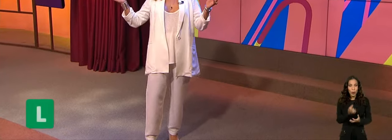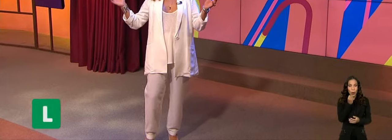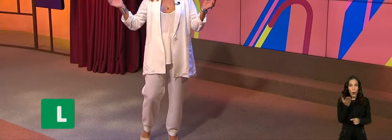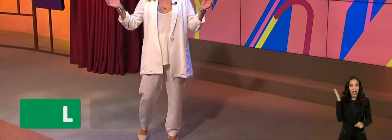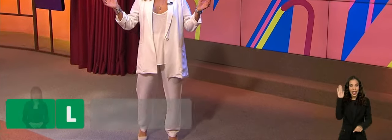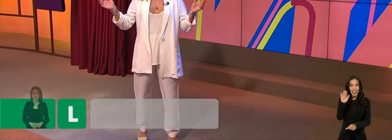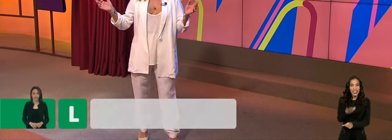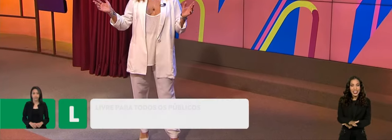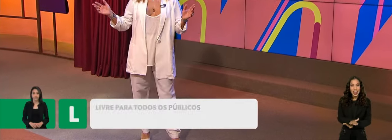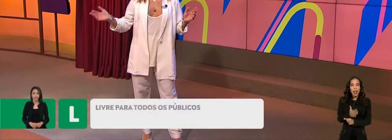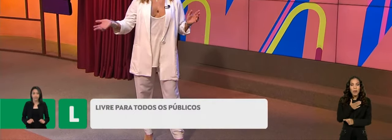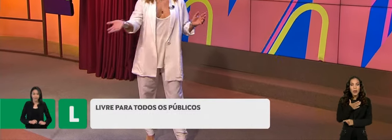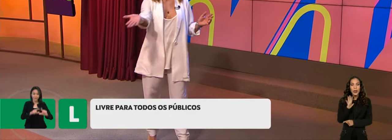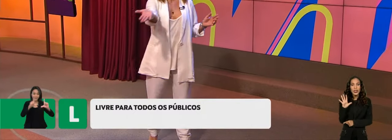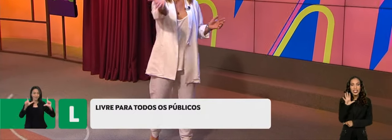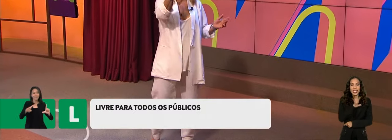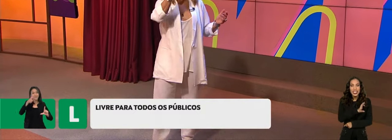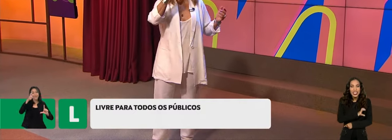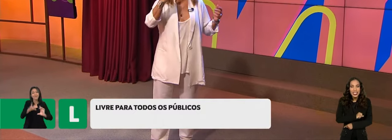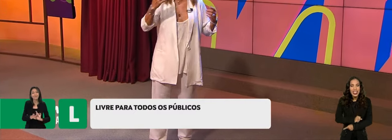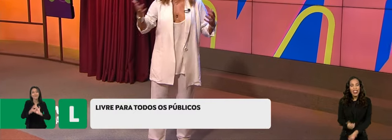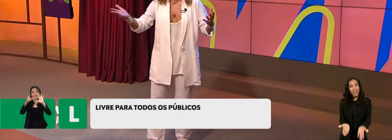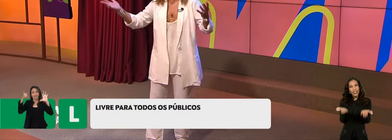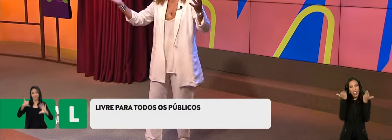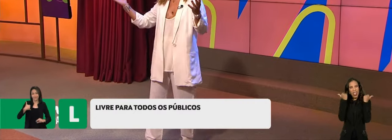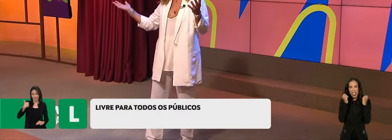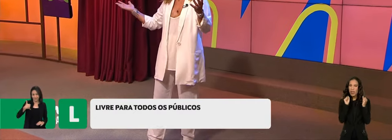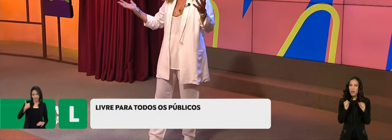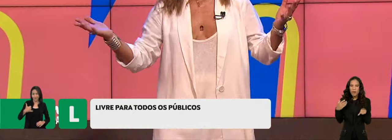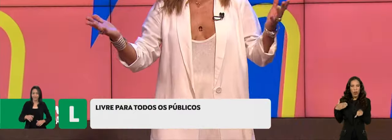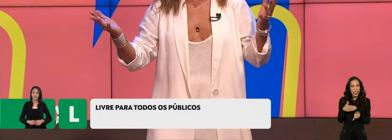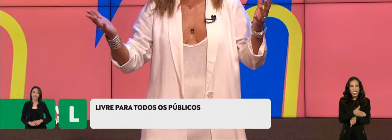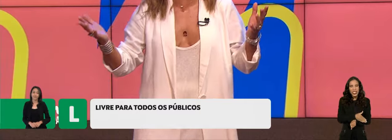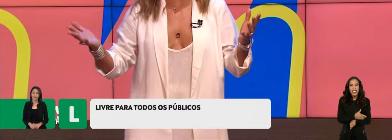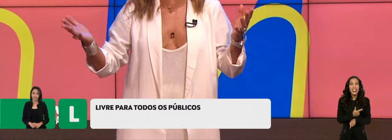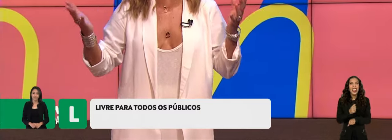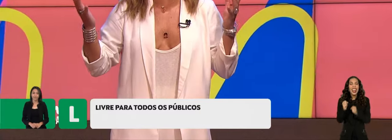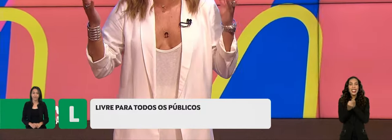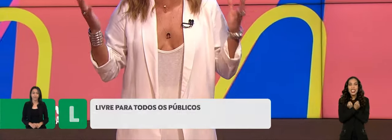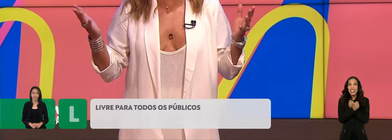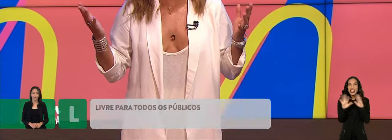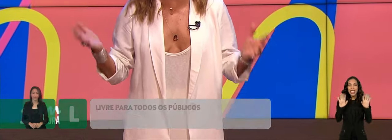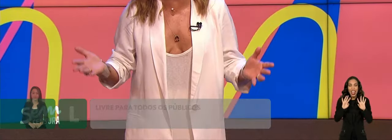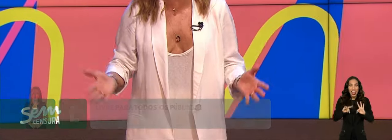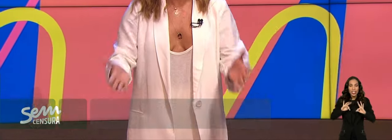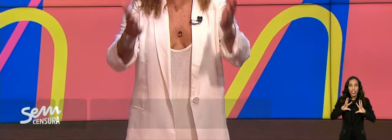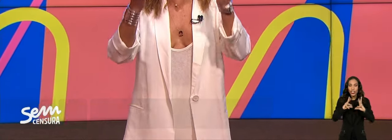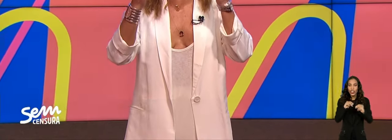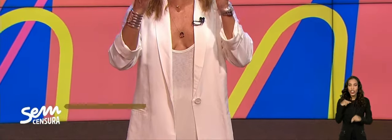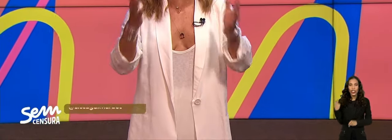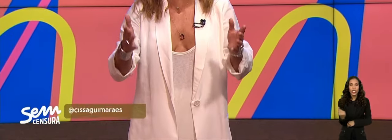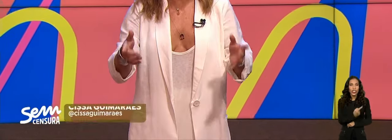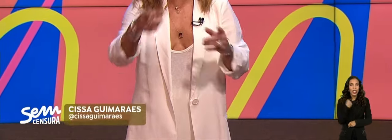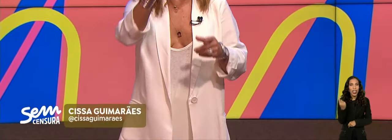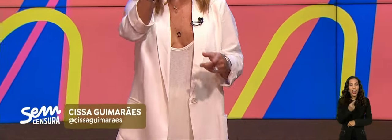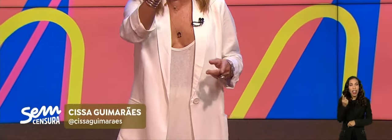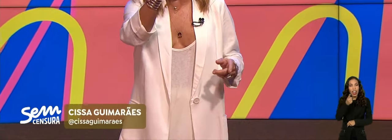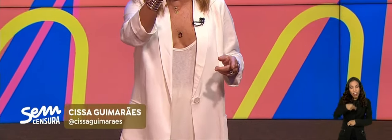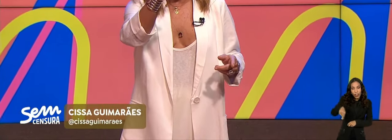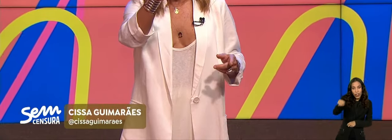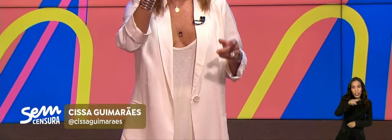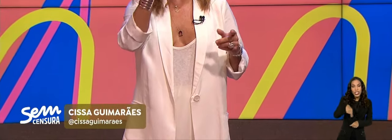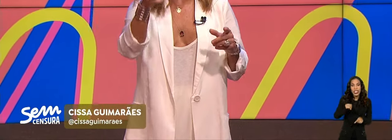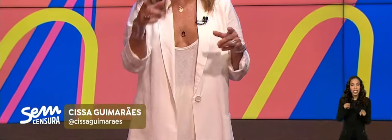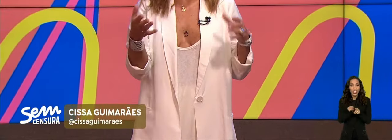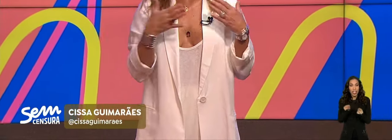Muito boa tarde, meus amores. Vem, pode entrar. O Sem Censura é de todos nós, é pra vocês. E ó, você